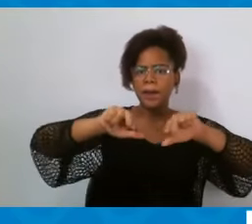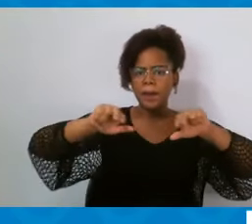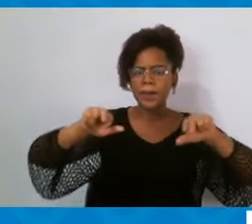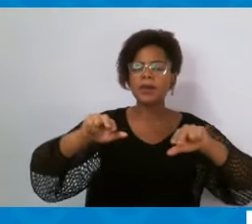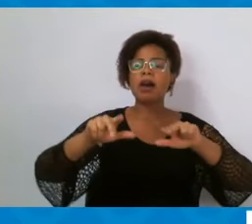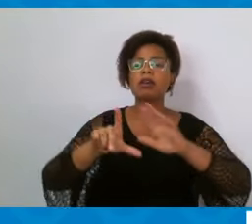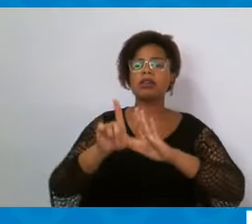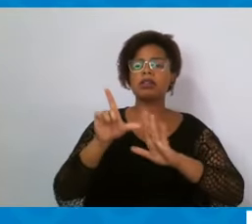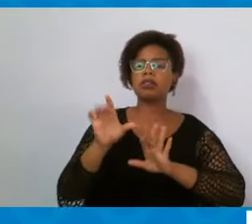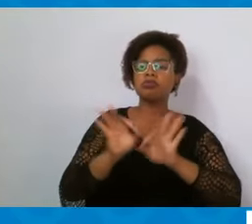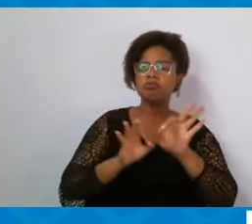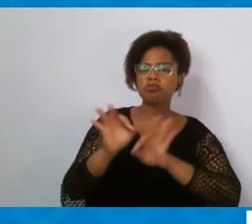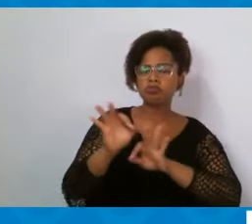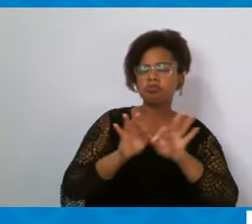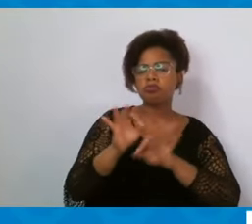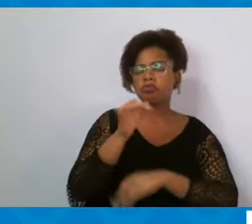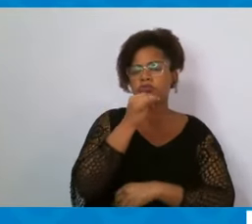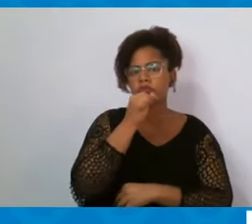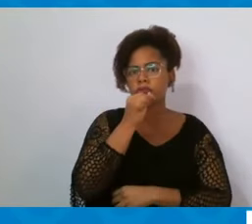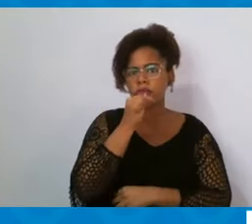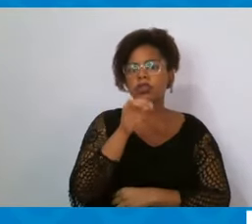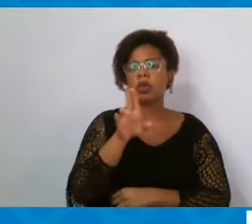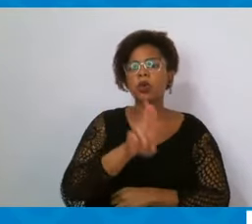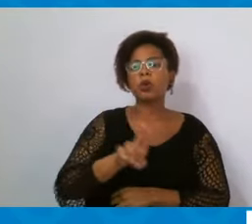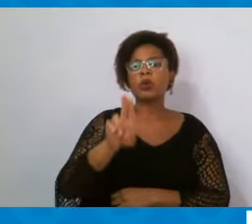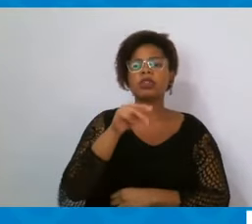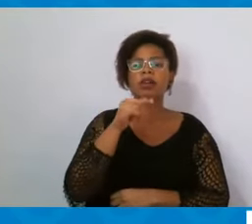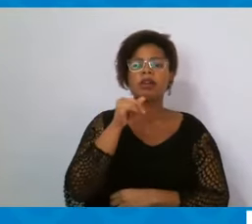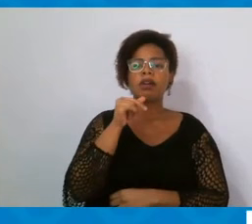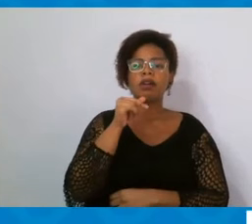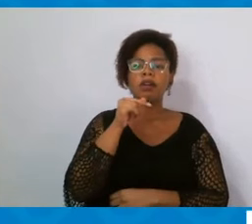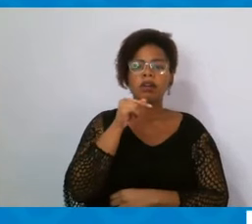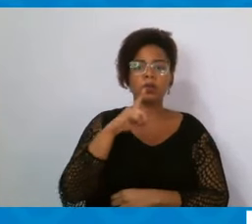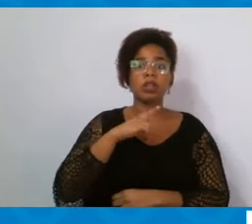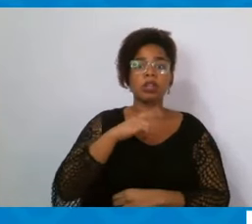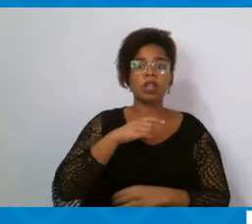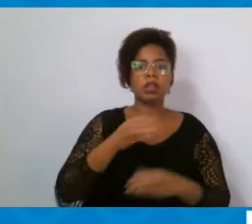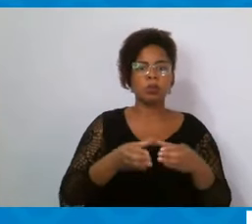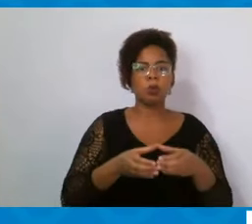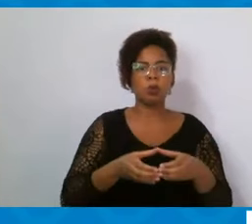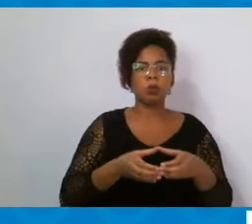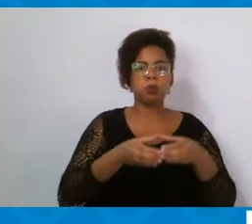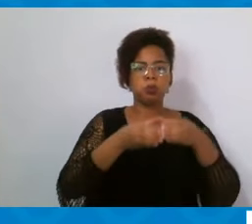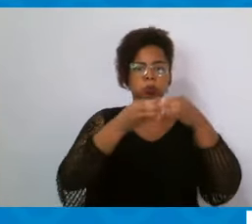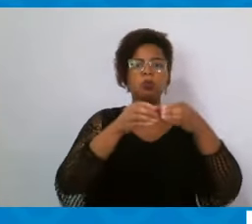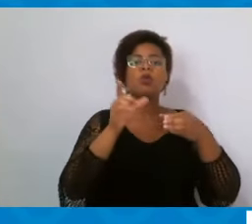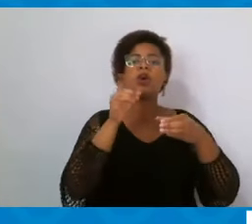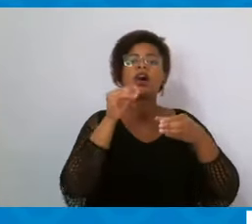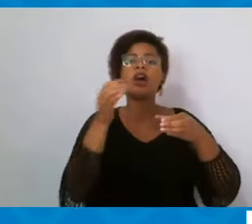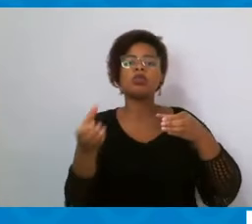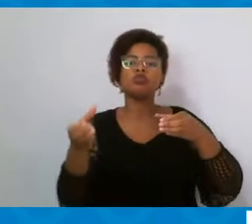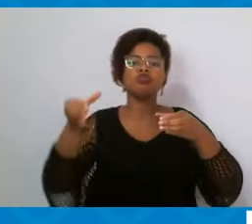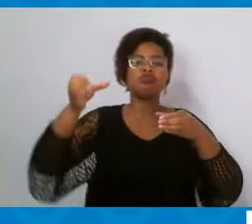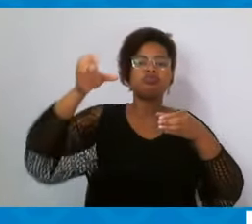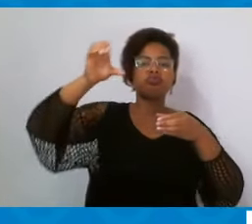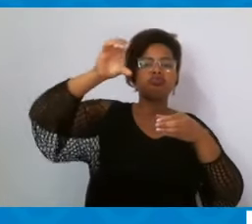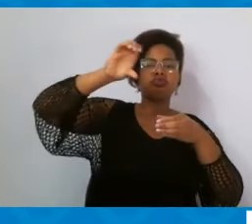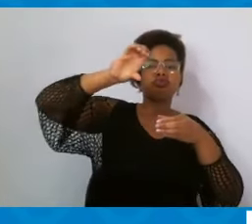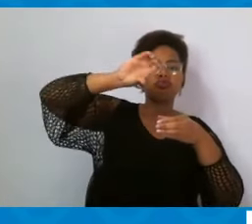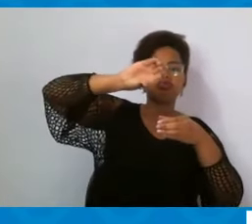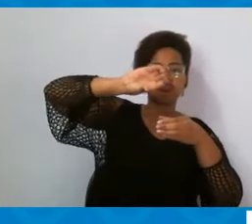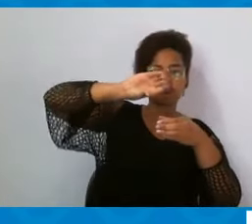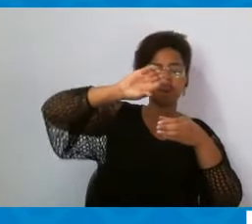que eles colocam dentro do tubo de PVC e pressionam sobre essa garrafa PET,